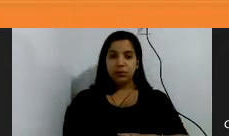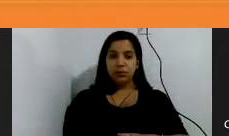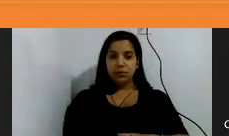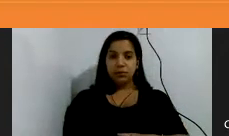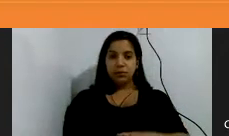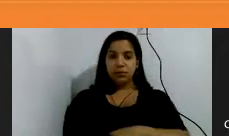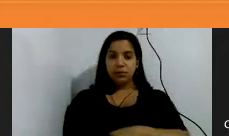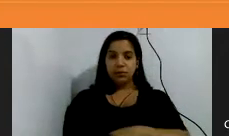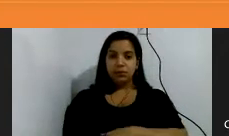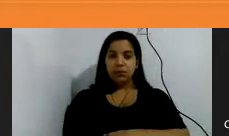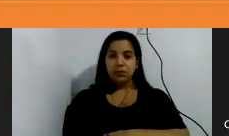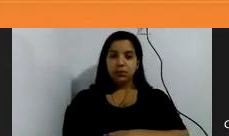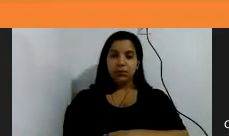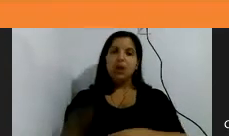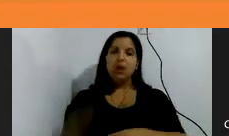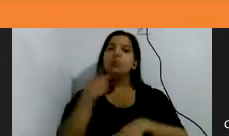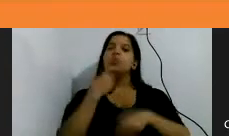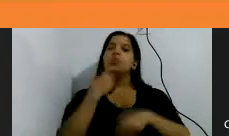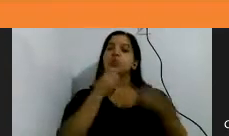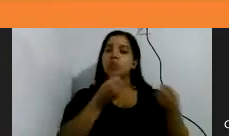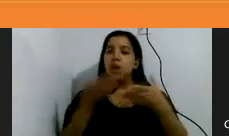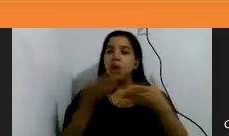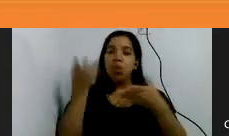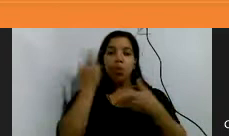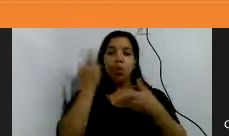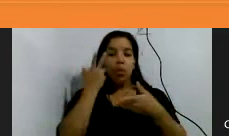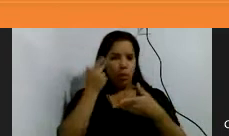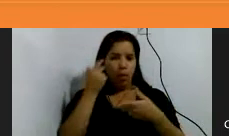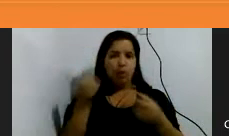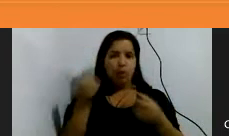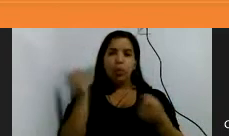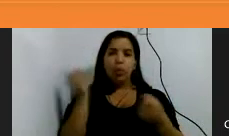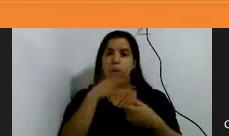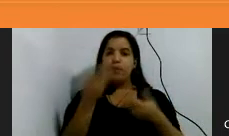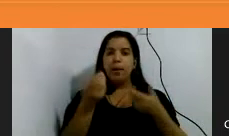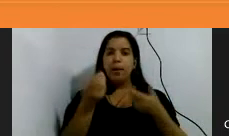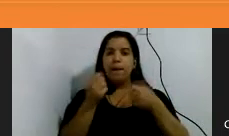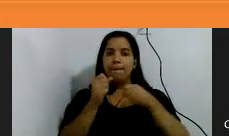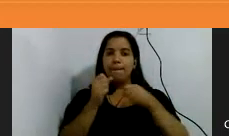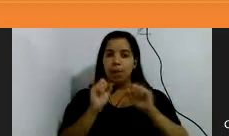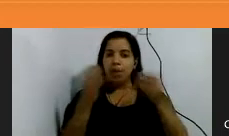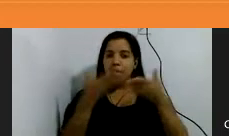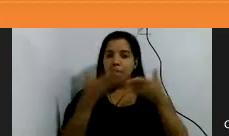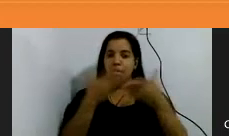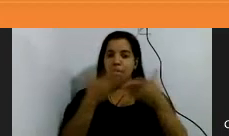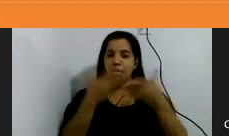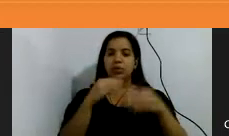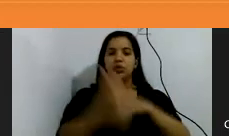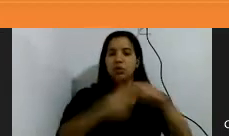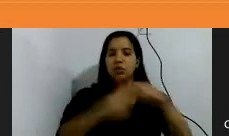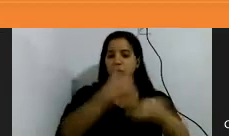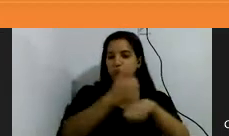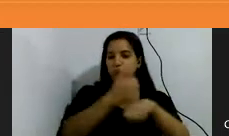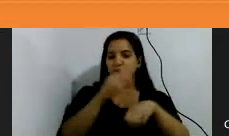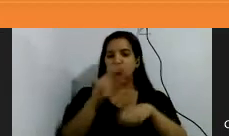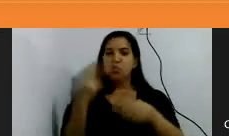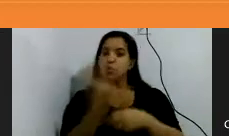a terapêutica transfusional moderna permitiu, então, a reposição do hemocomponente ou